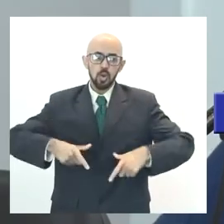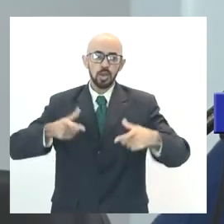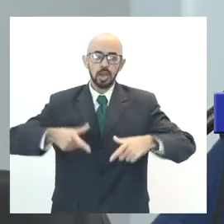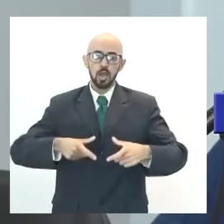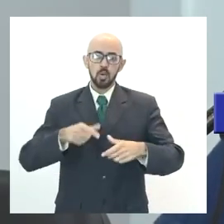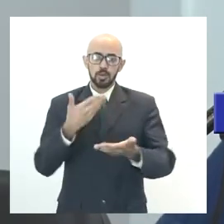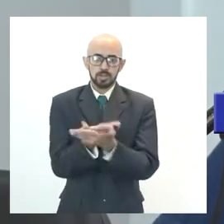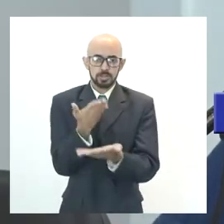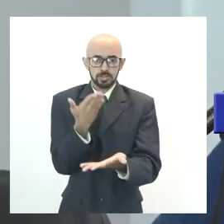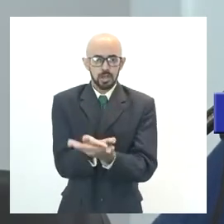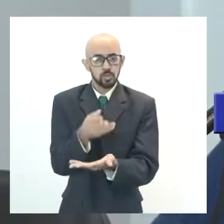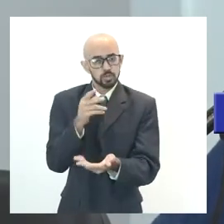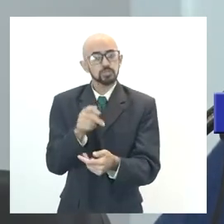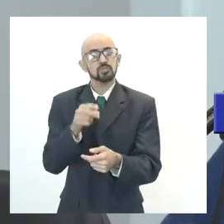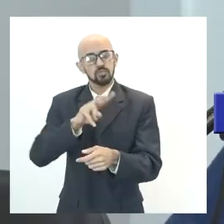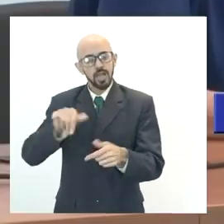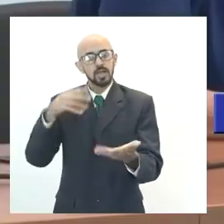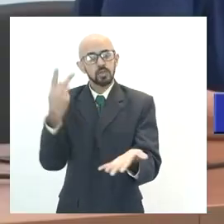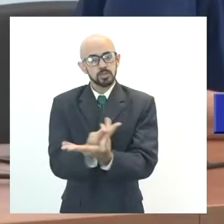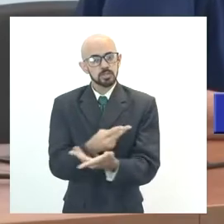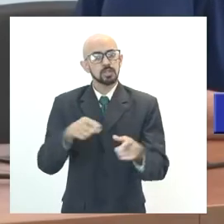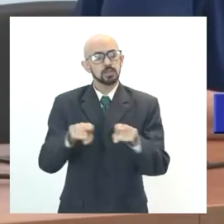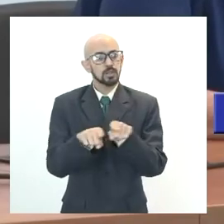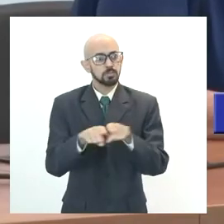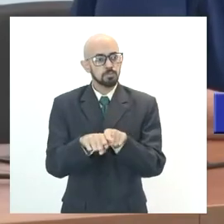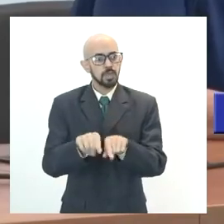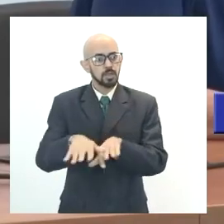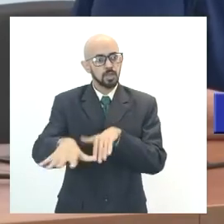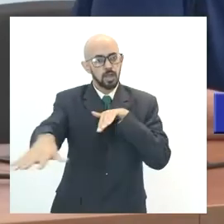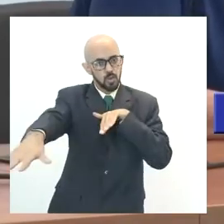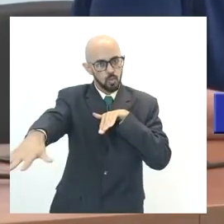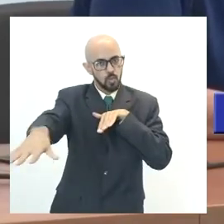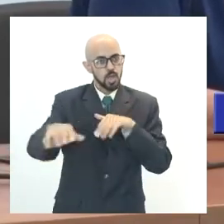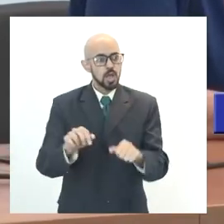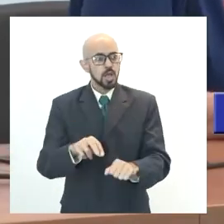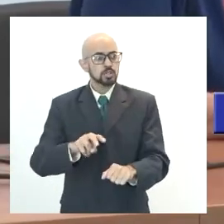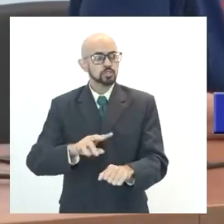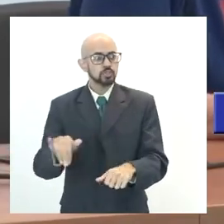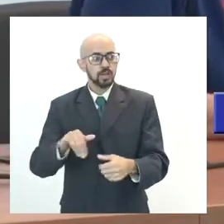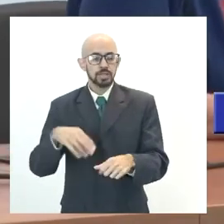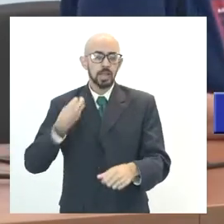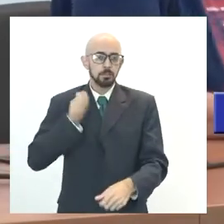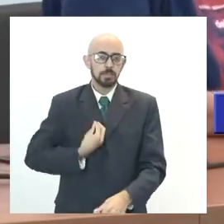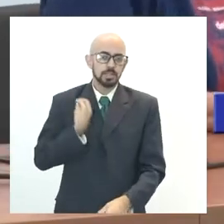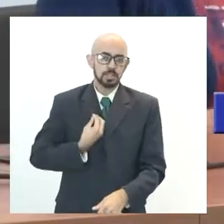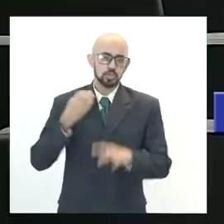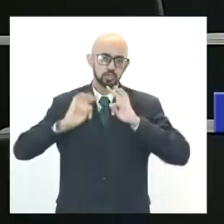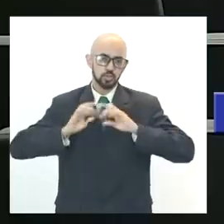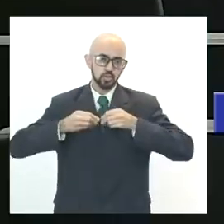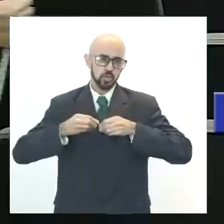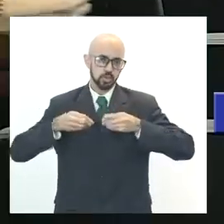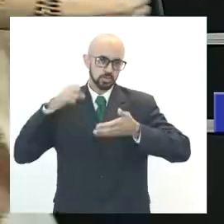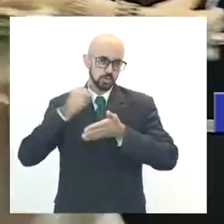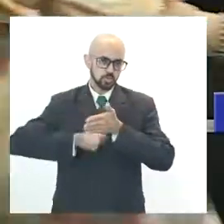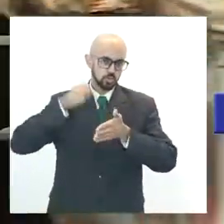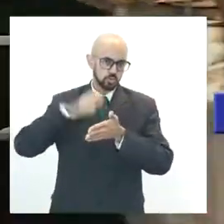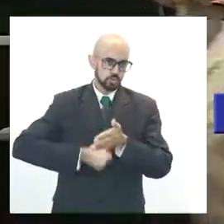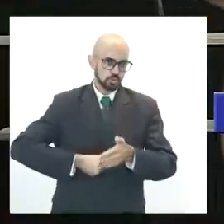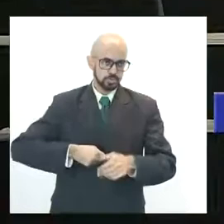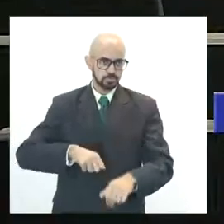se dá nas ruas não agradecer representa todos e sempre nós estaremos presentes em todas as lutas e